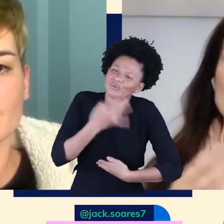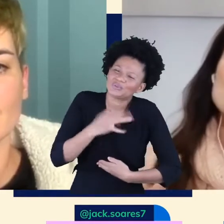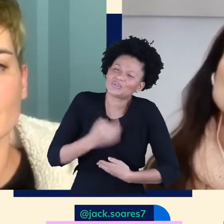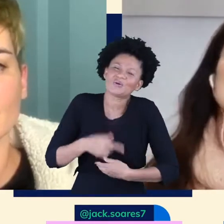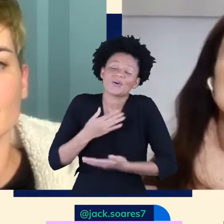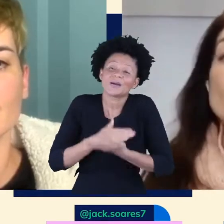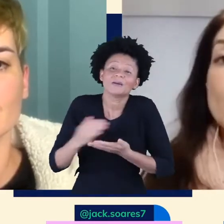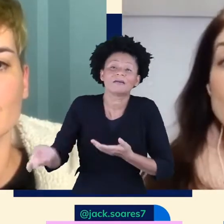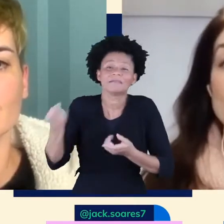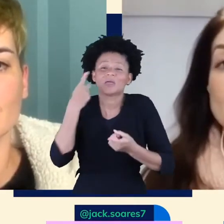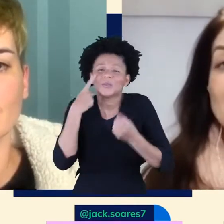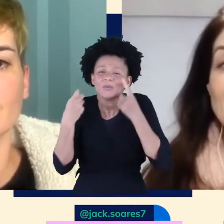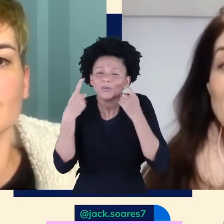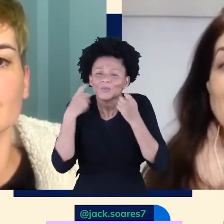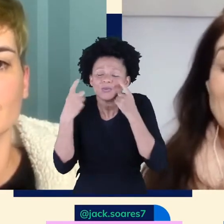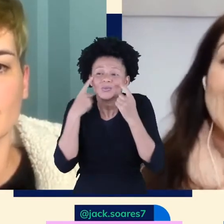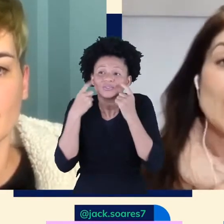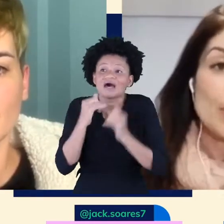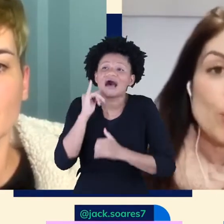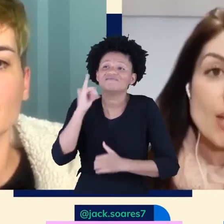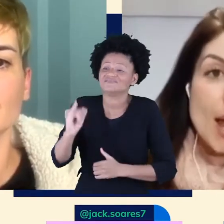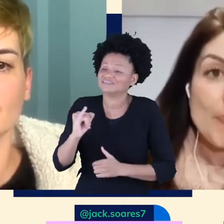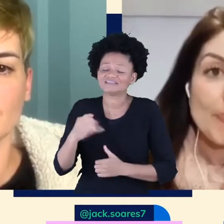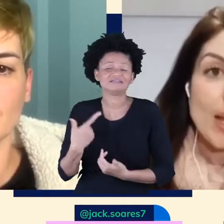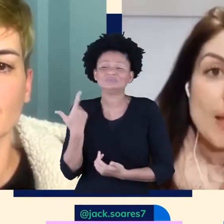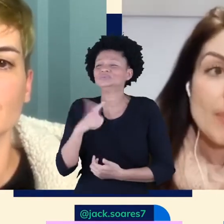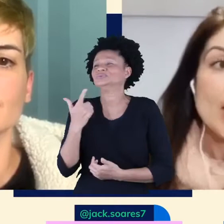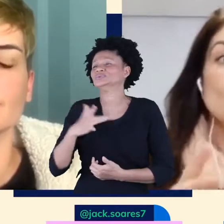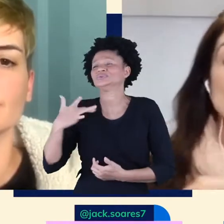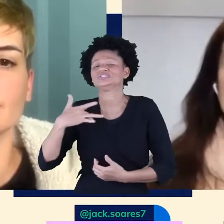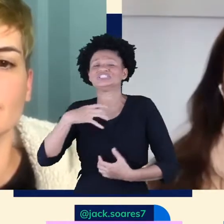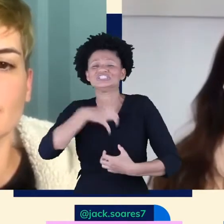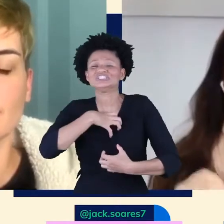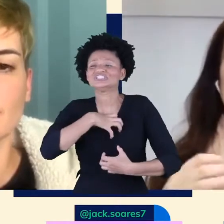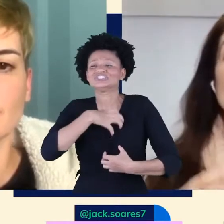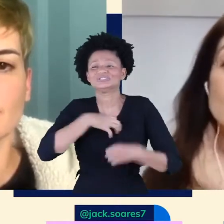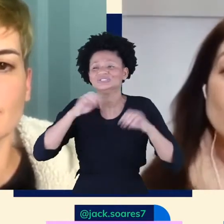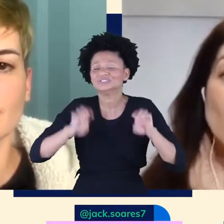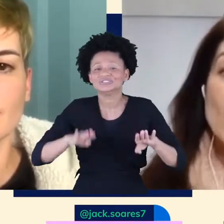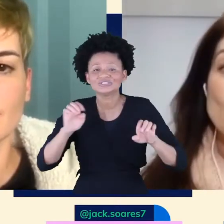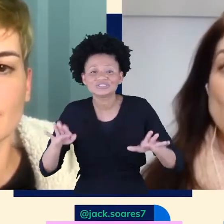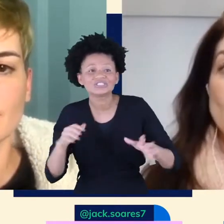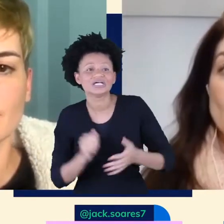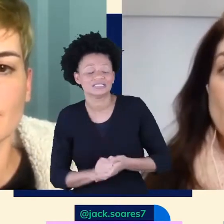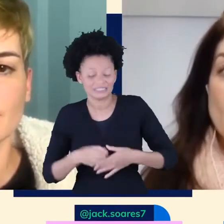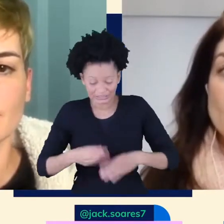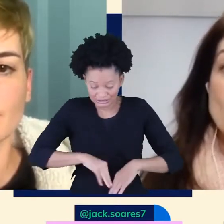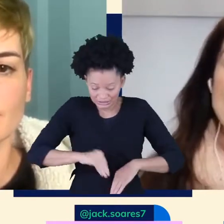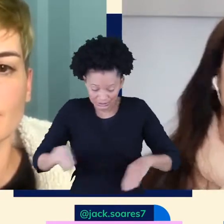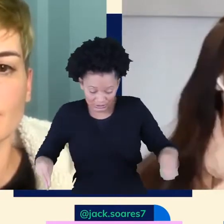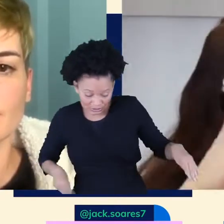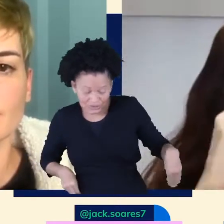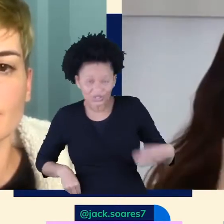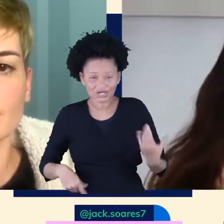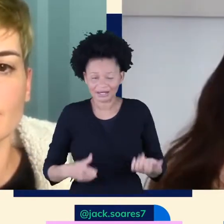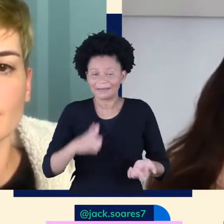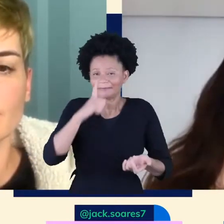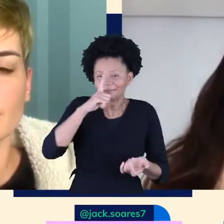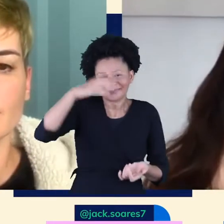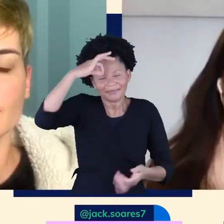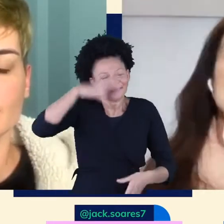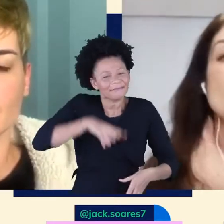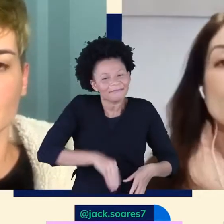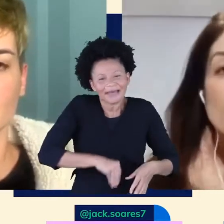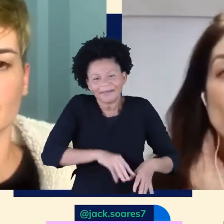bem-estar? Avisando com as ferramentas que ela tem. Ela vai chorar, né? Tirou a fralda, ela vai tocar nos genitais.